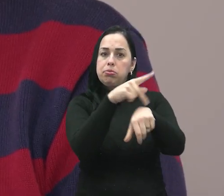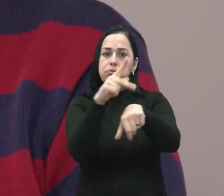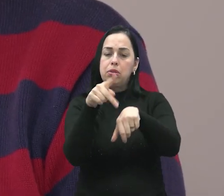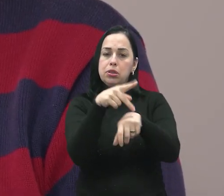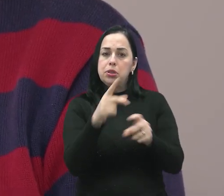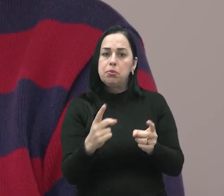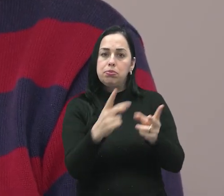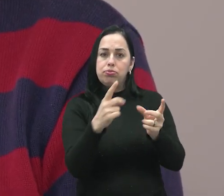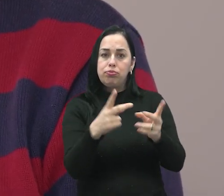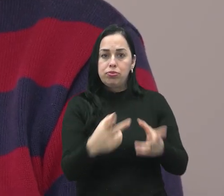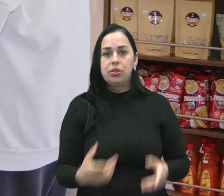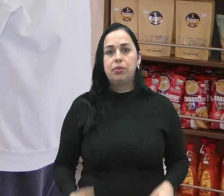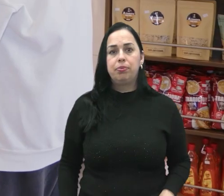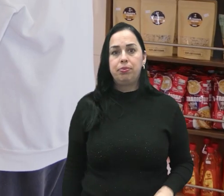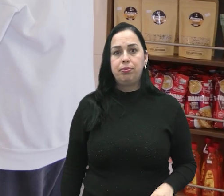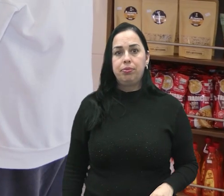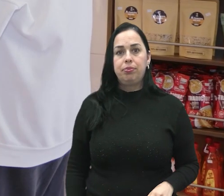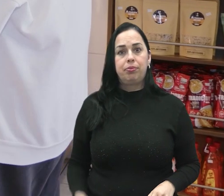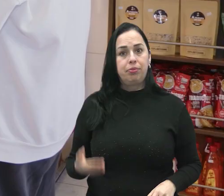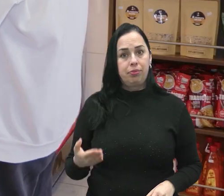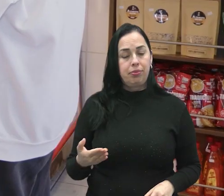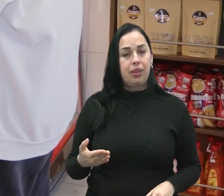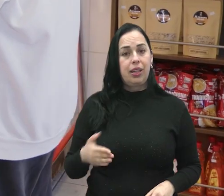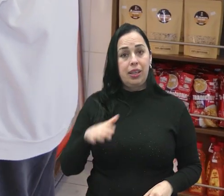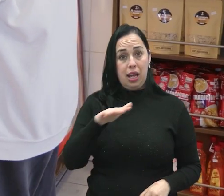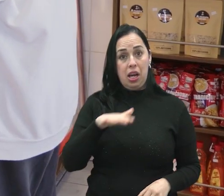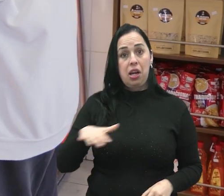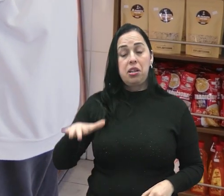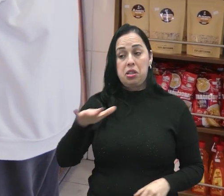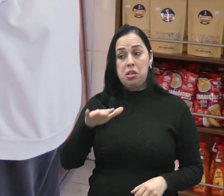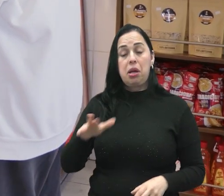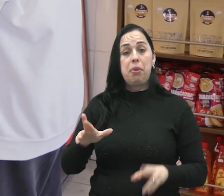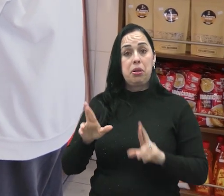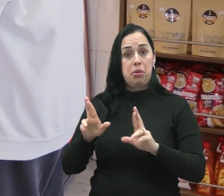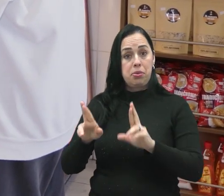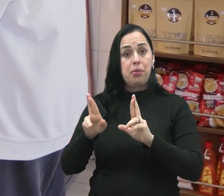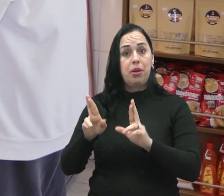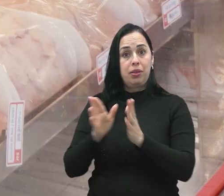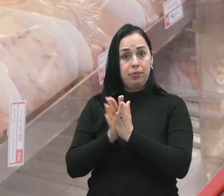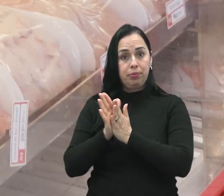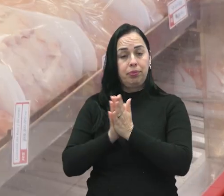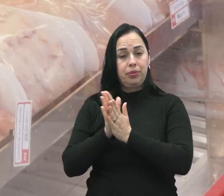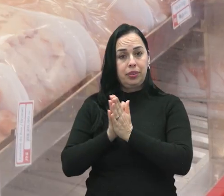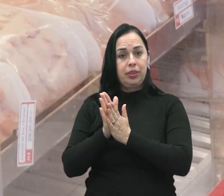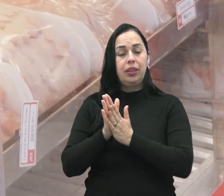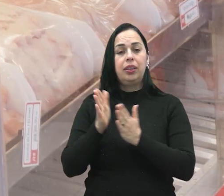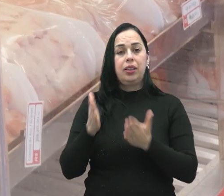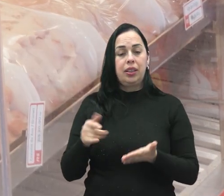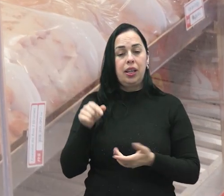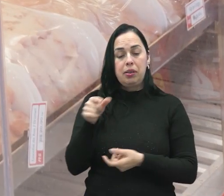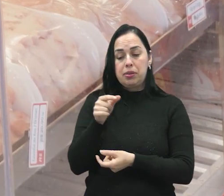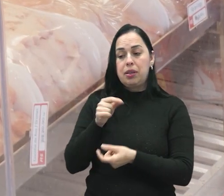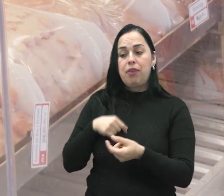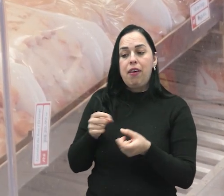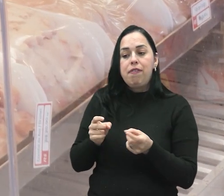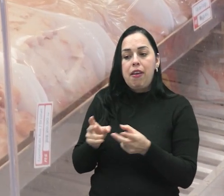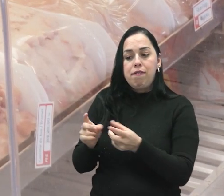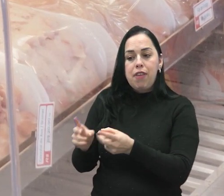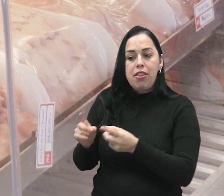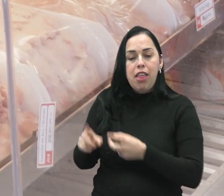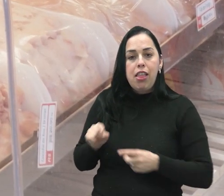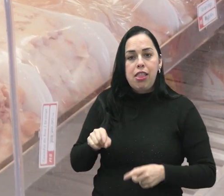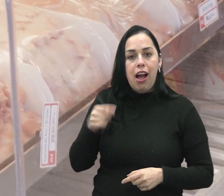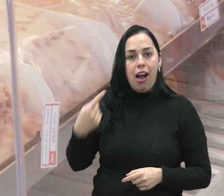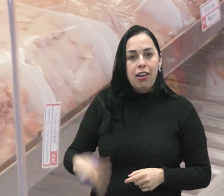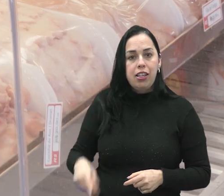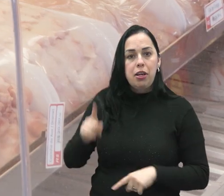atingir novos mercados. E o comércio local também está otimista. Como o mercado interno deve ficar abastecido